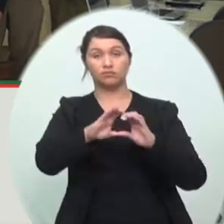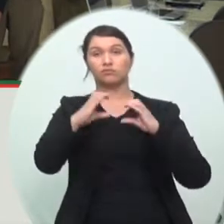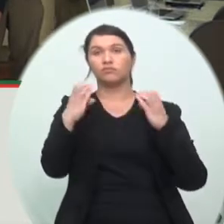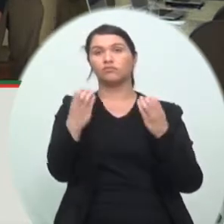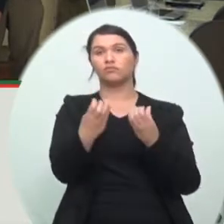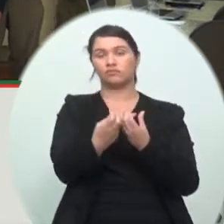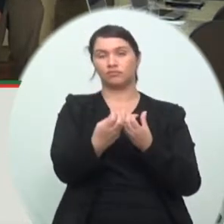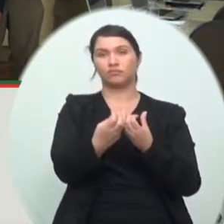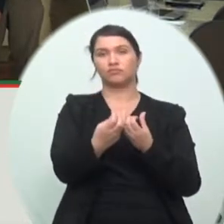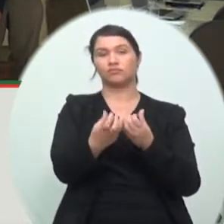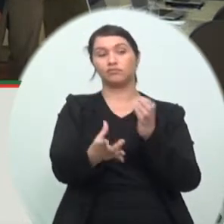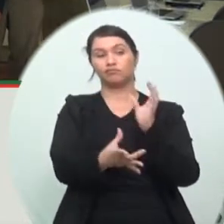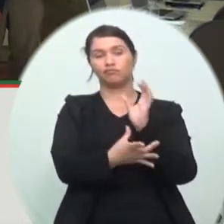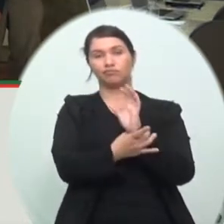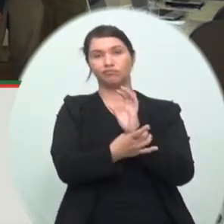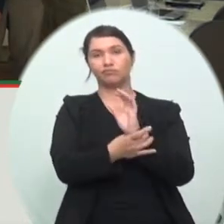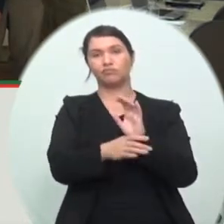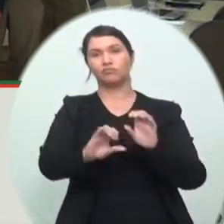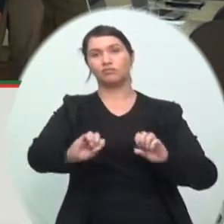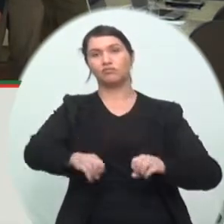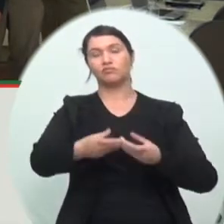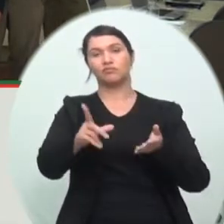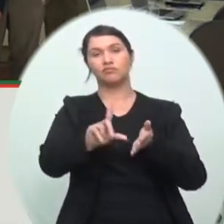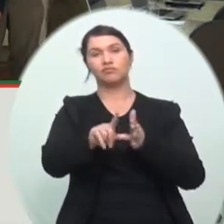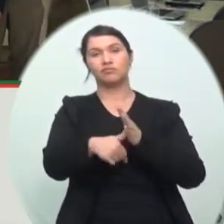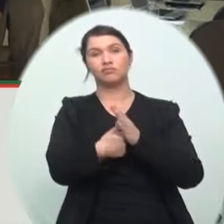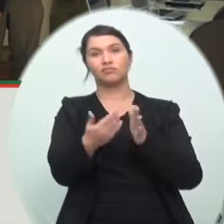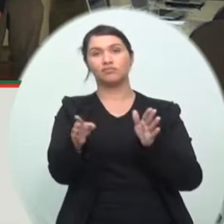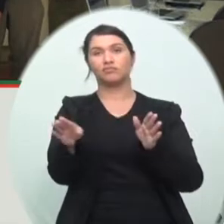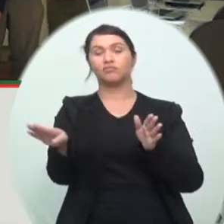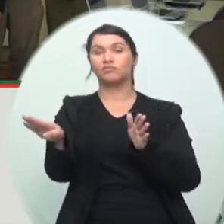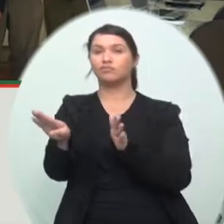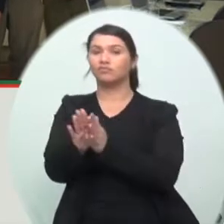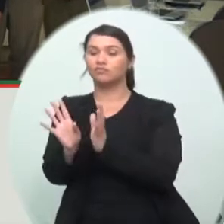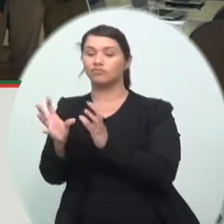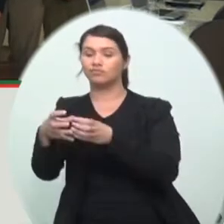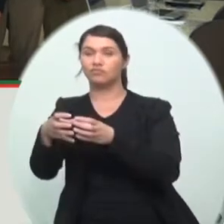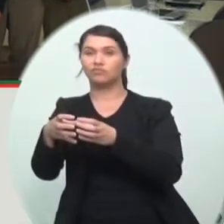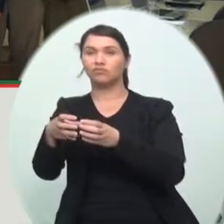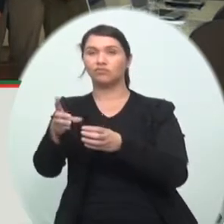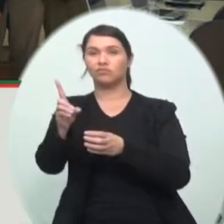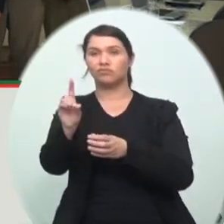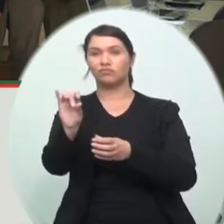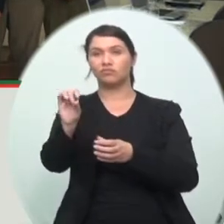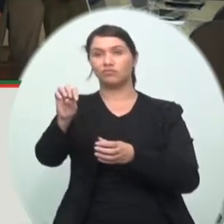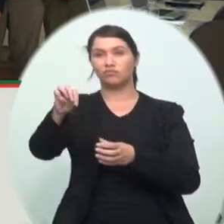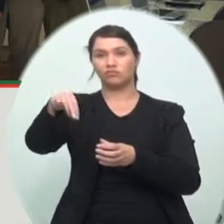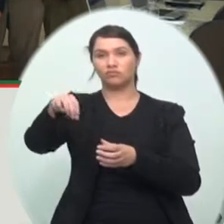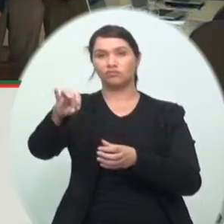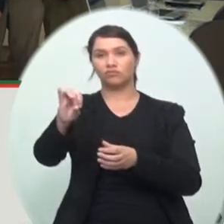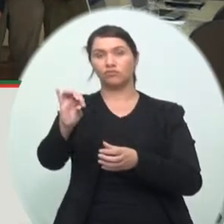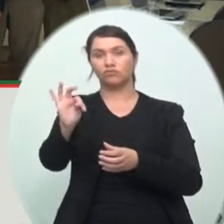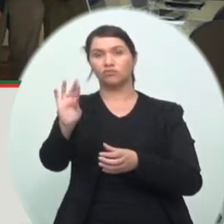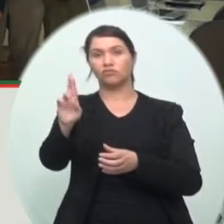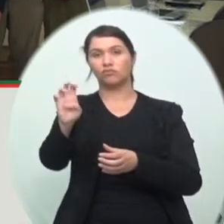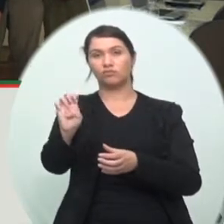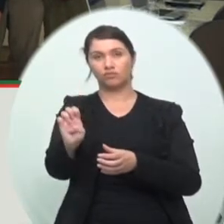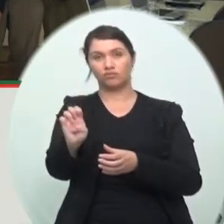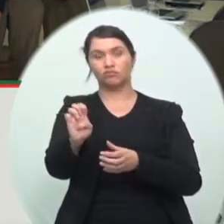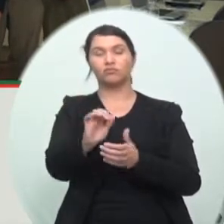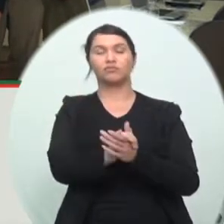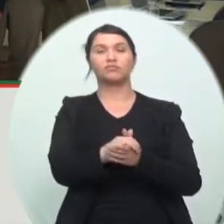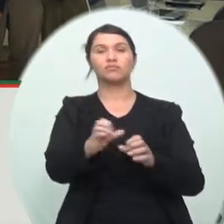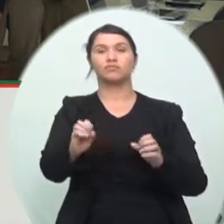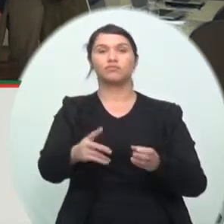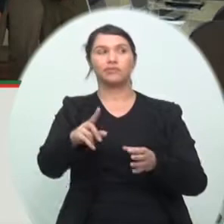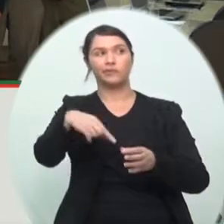aí, com a chegada da turma do tenente-coronel Dimitri, que era aspirante, aí nós espalhamos na cidade, outros tenentes mais